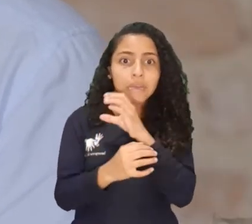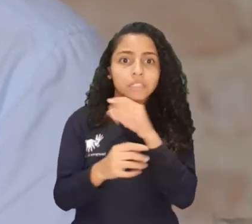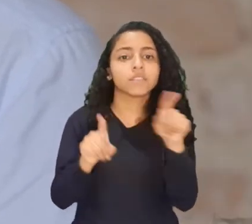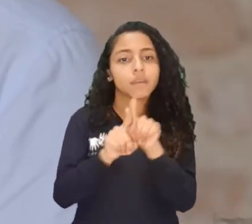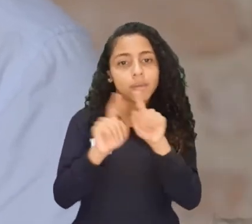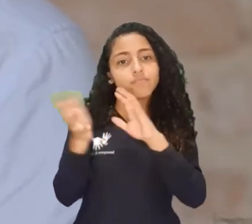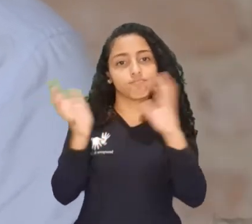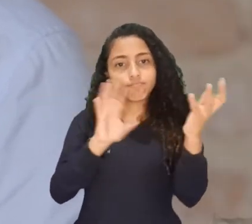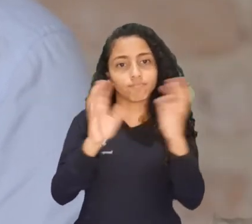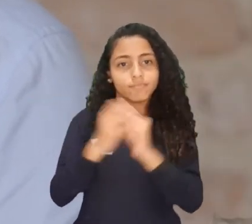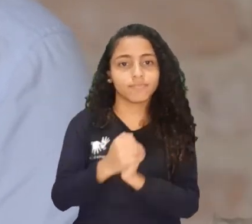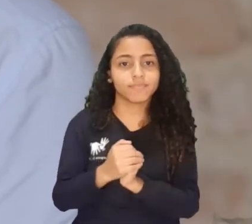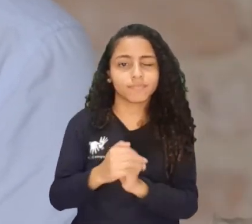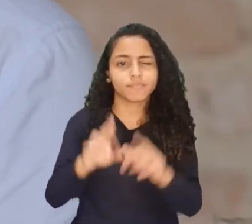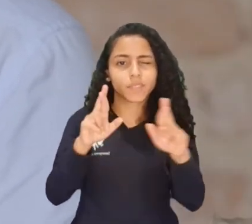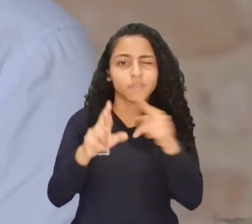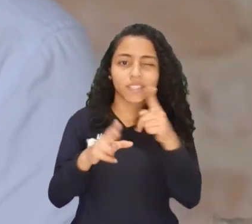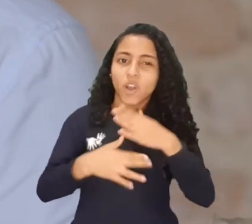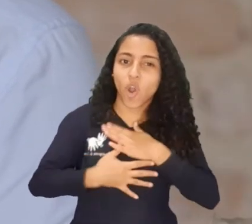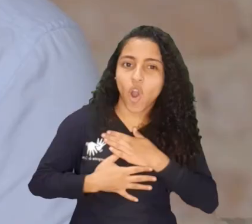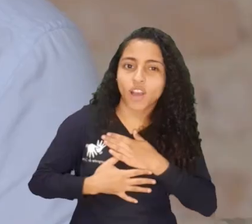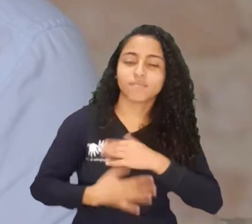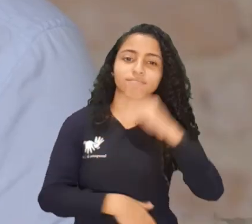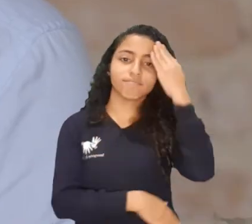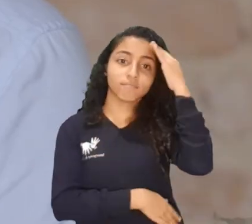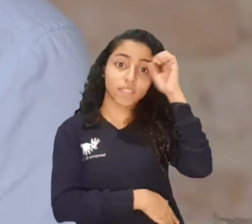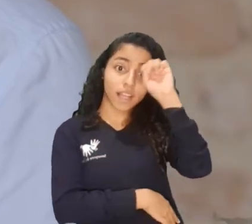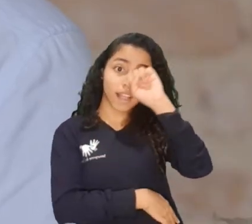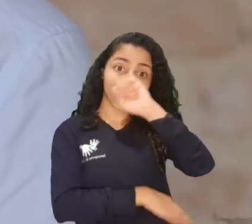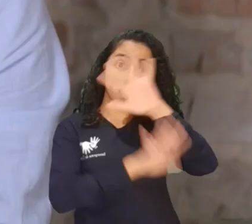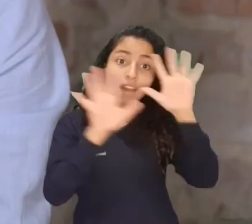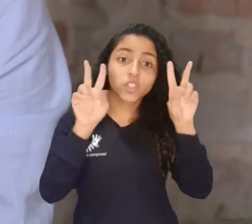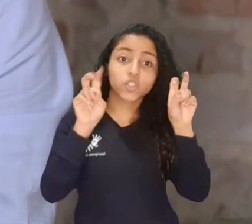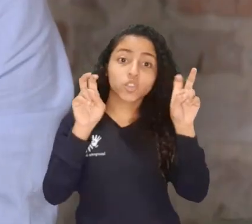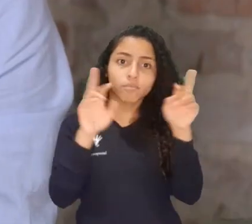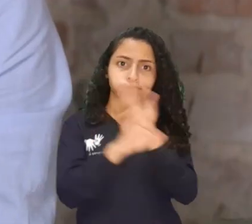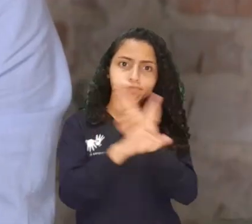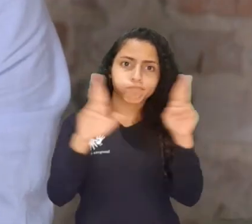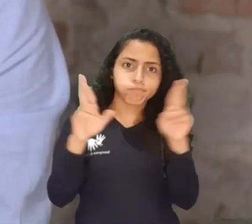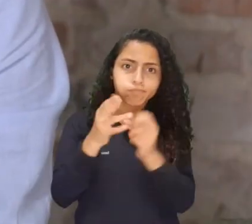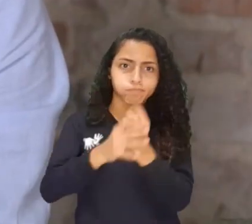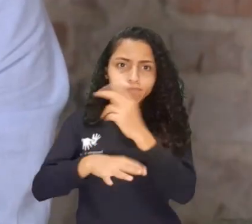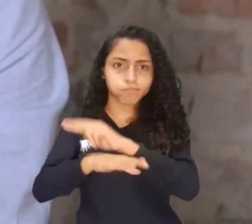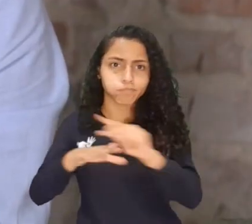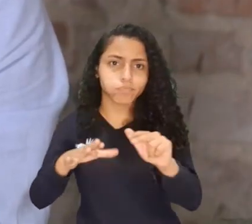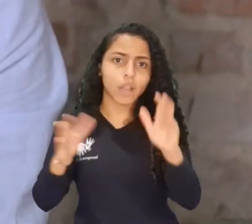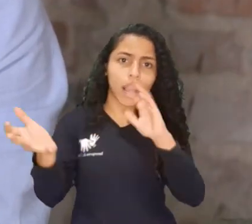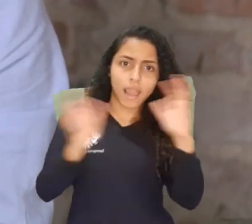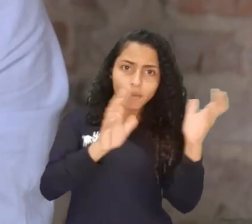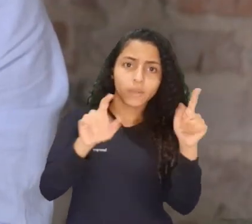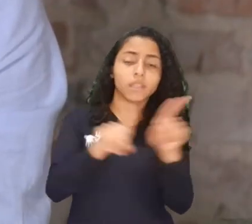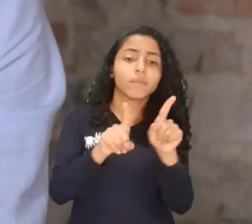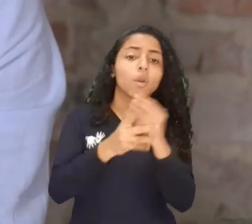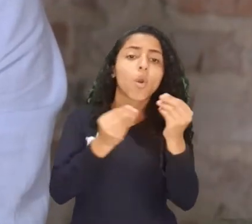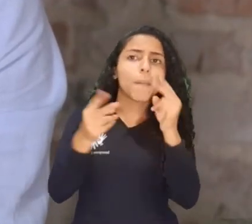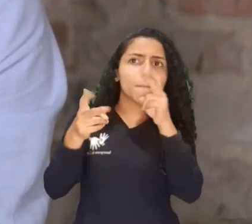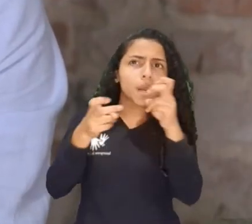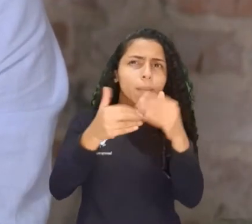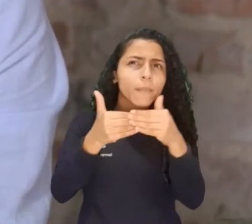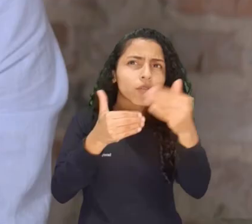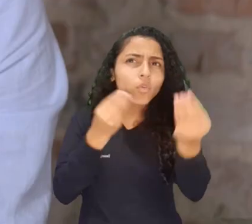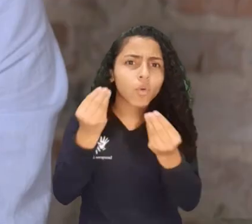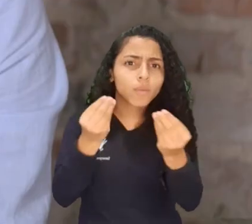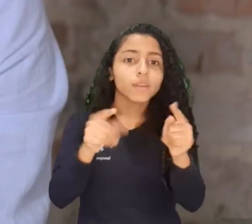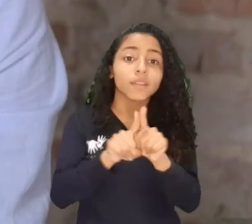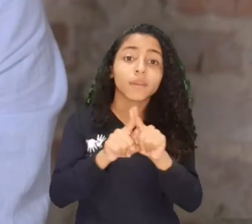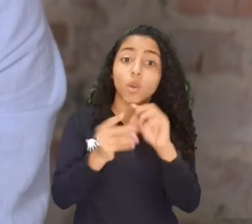espero que vocês tenham entendido mais sobre a relação entre as espécies, o ambiente e o clima, como nós podemos prever o que vai acontecer e que tipo de solução existe